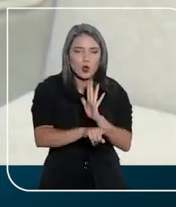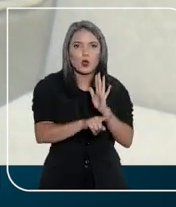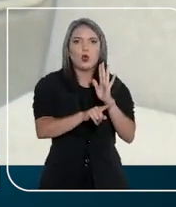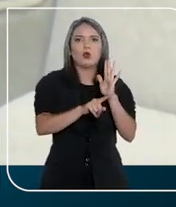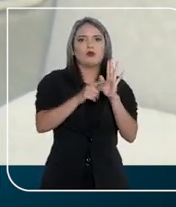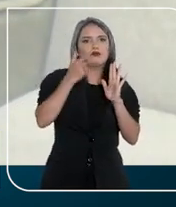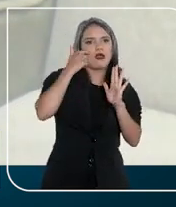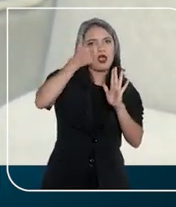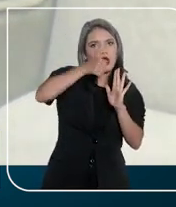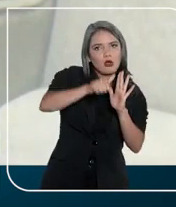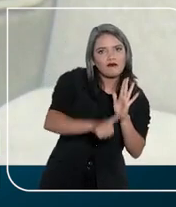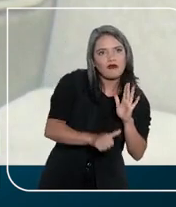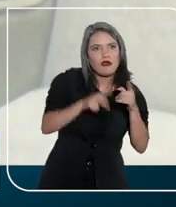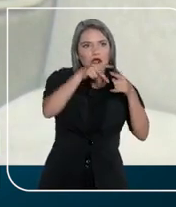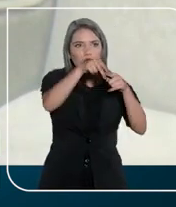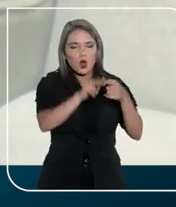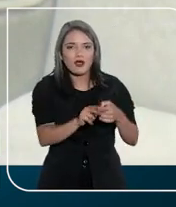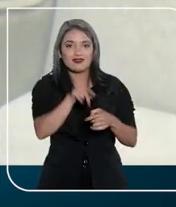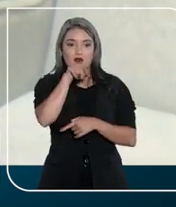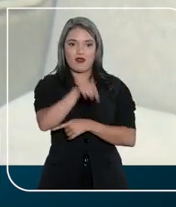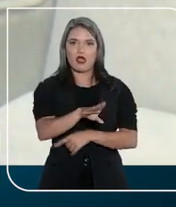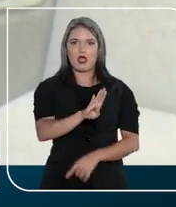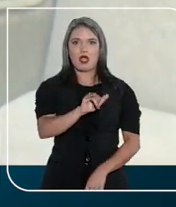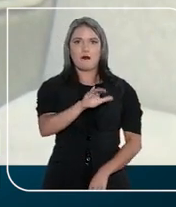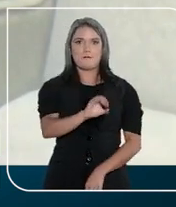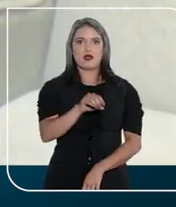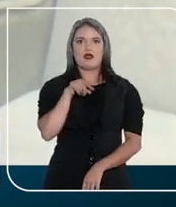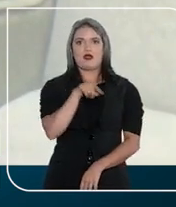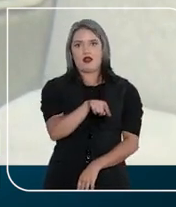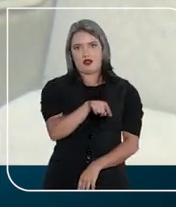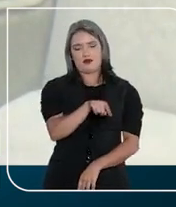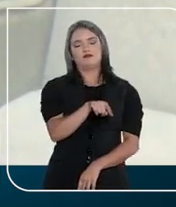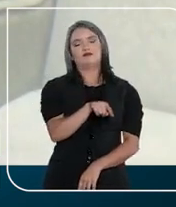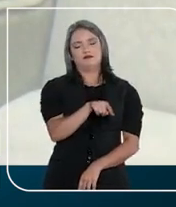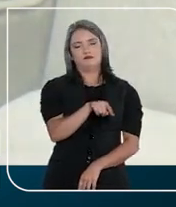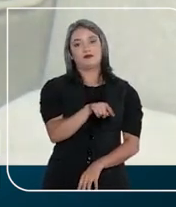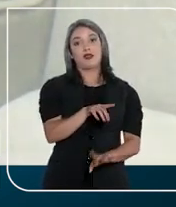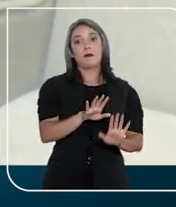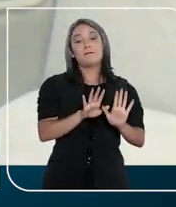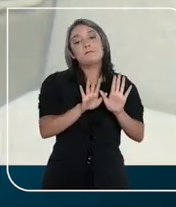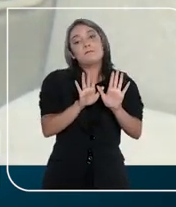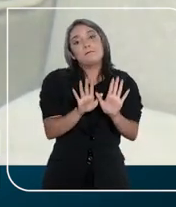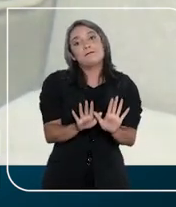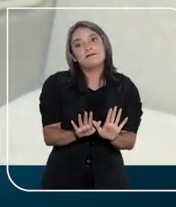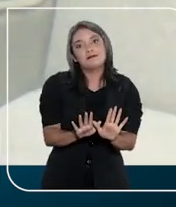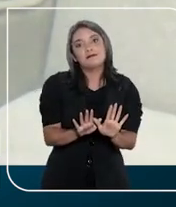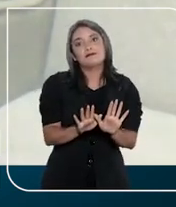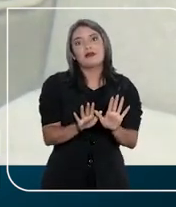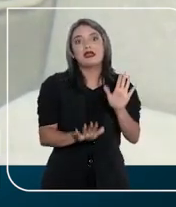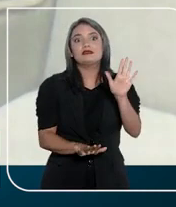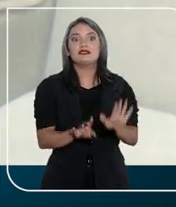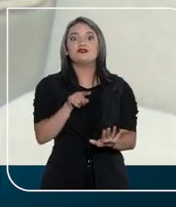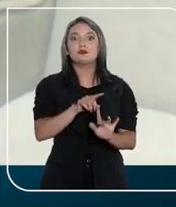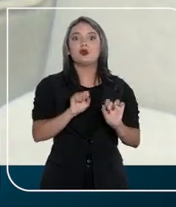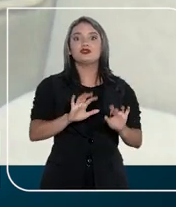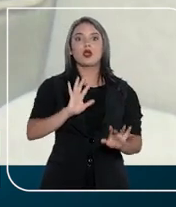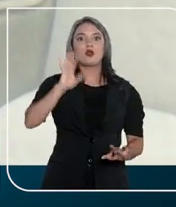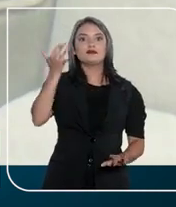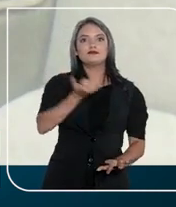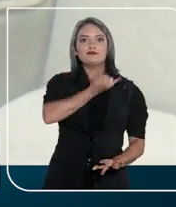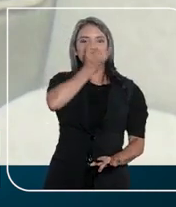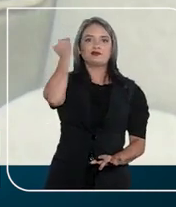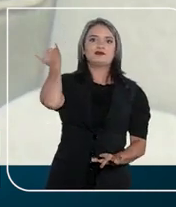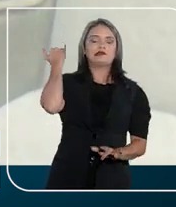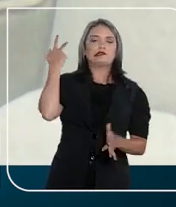é a banca. Então, deve-se partir desse reconhecimento inicial. Mas, evidentemente, que a banca comete erros, e